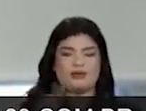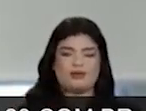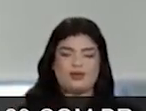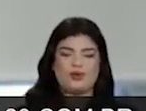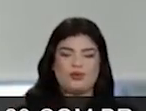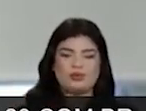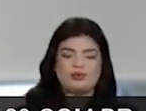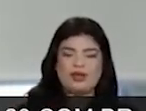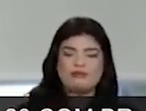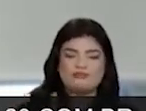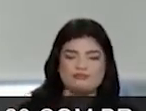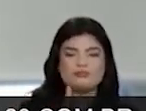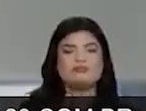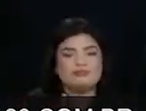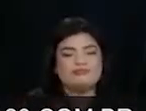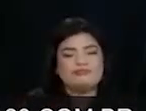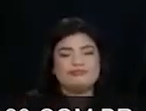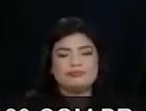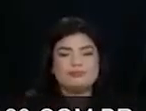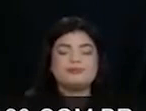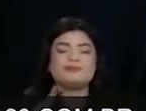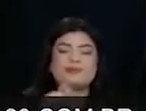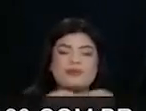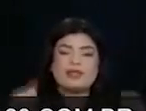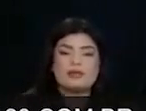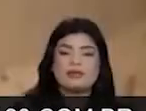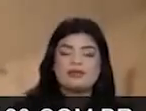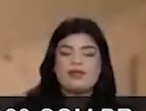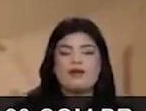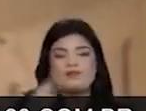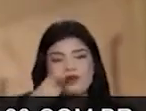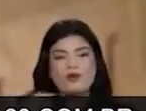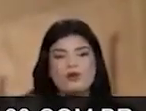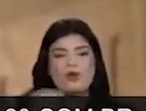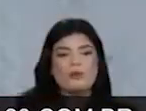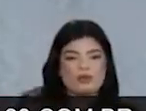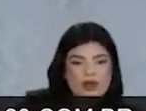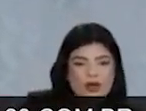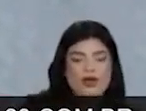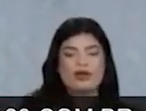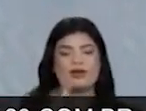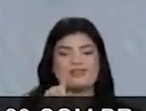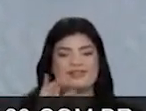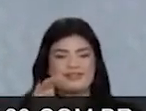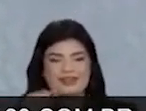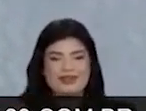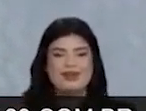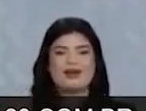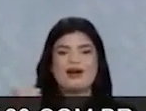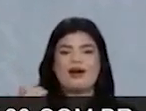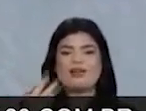que vai gerar essas predições. O programa consegue prever epidemias de dengue, chikungunya e zika vírus com